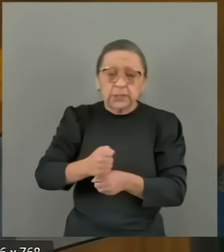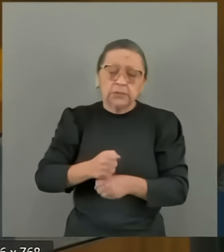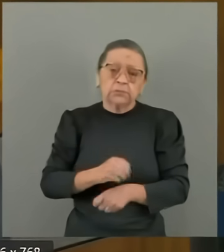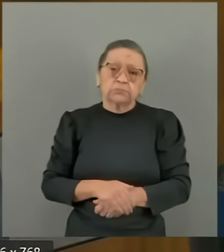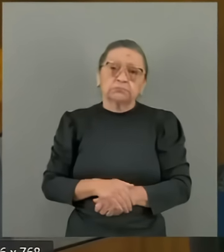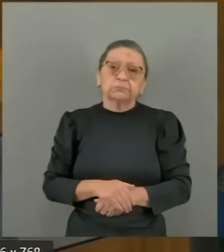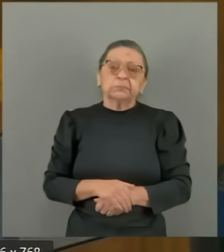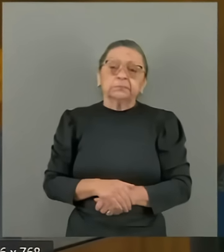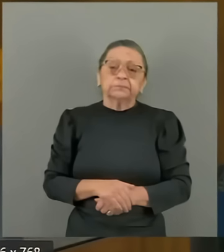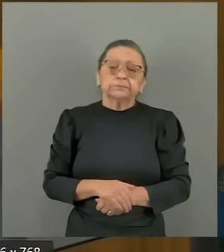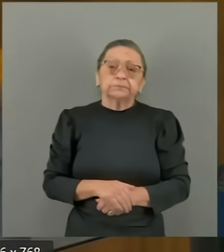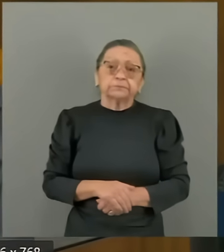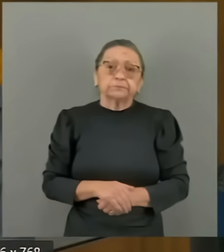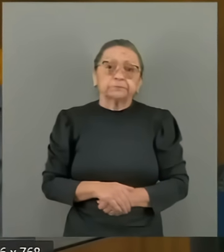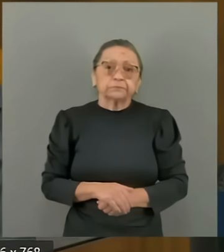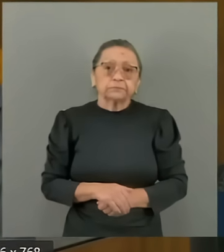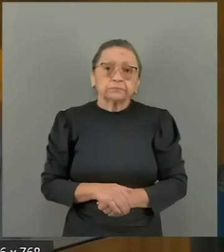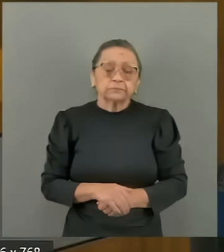senhor Luiz Miranda.